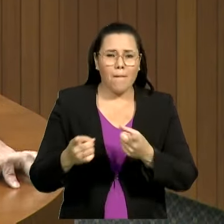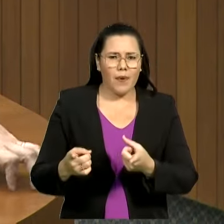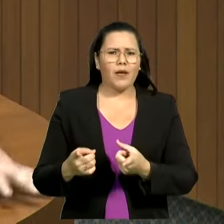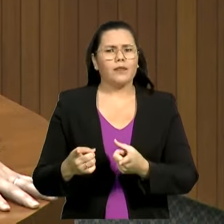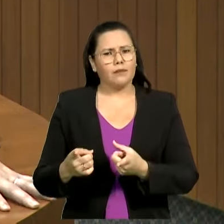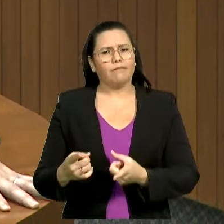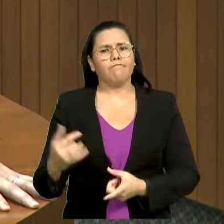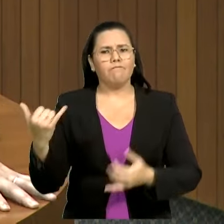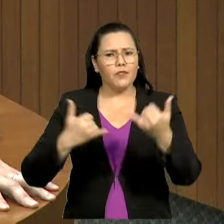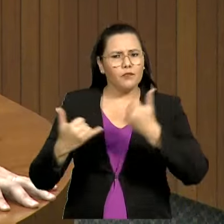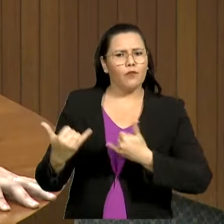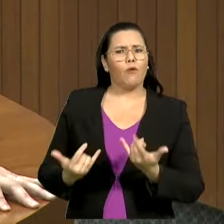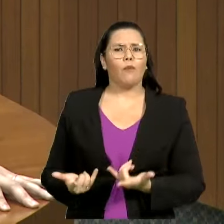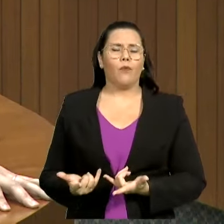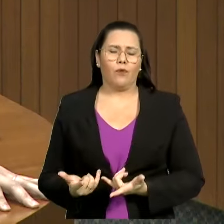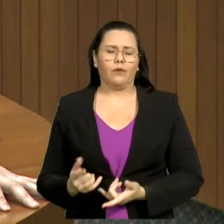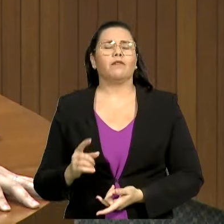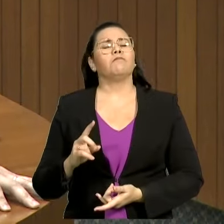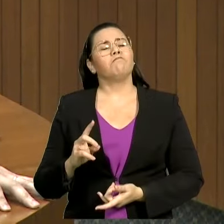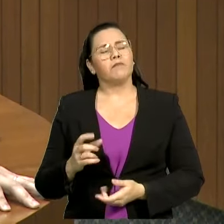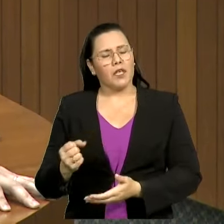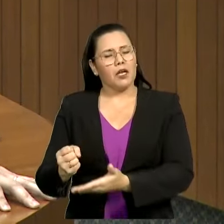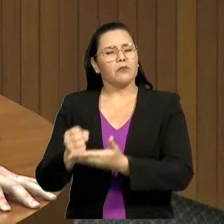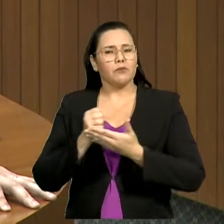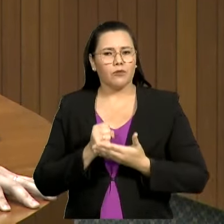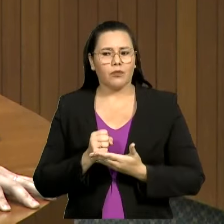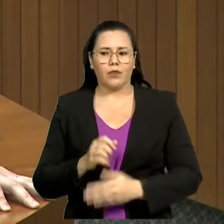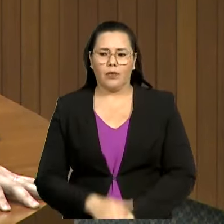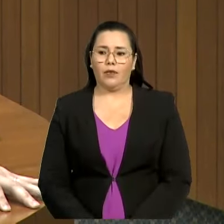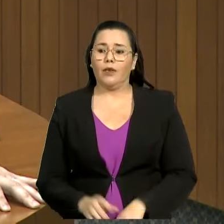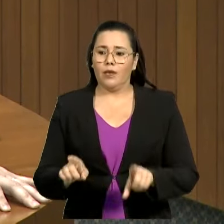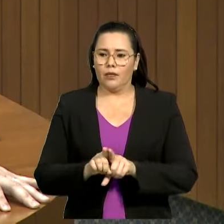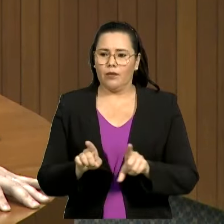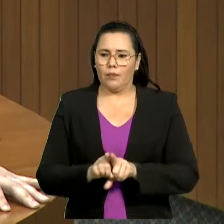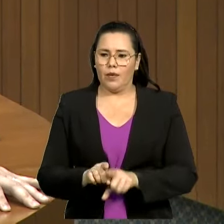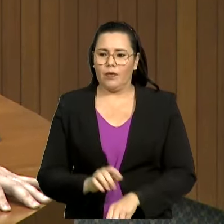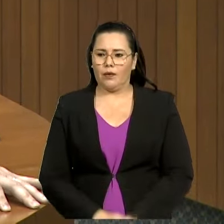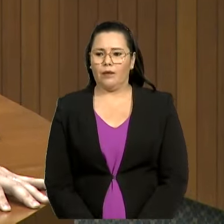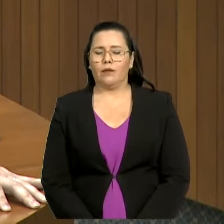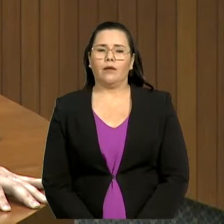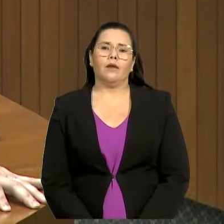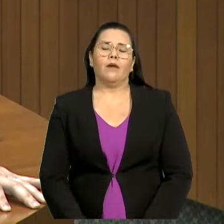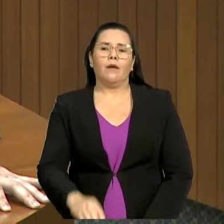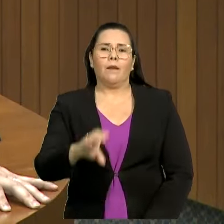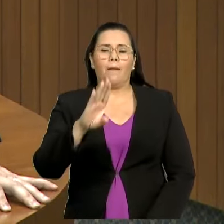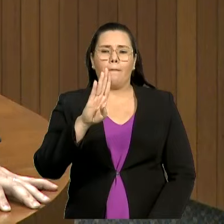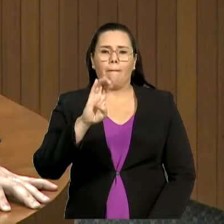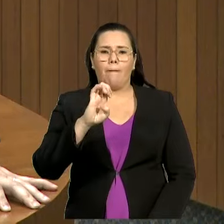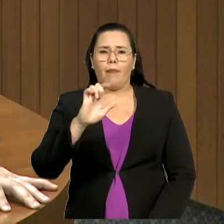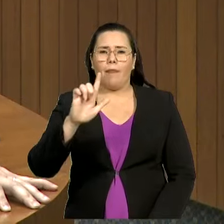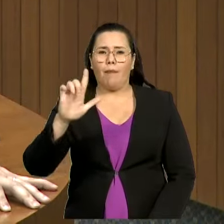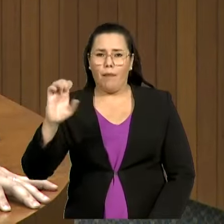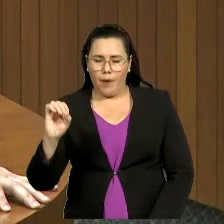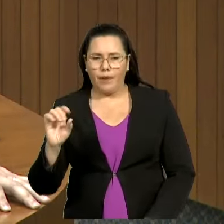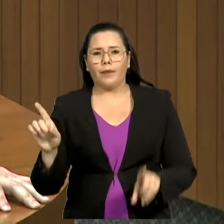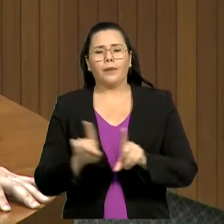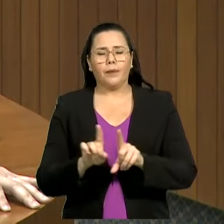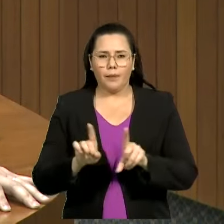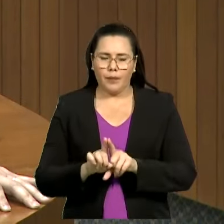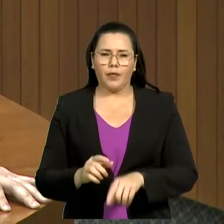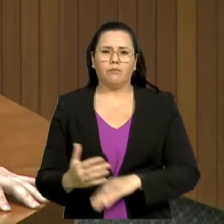luta. O deputado Leandro Belo também, defensor árduo da educação aqui nesta casa, também se ombriou nesta